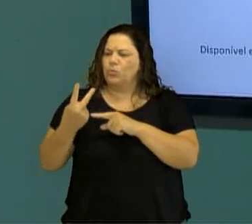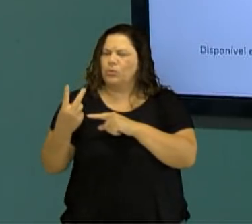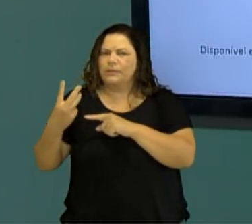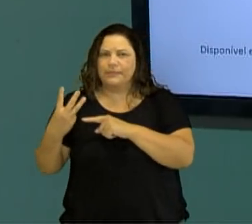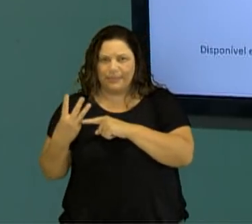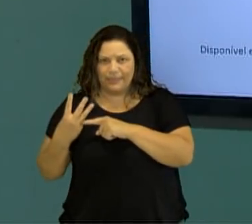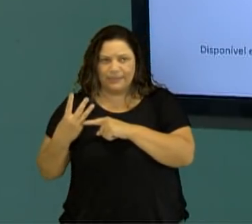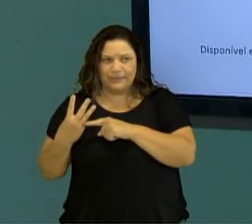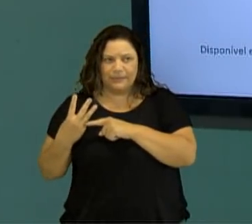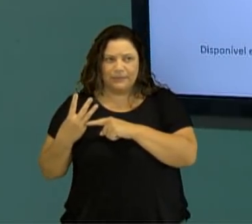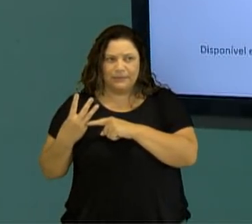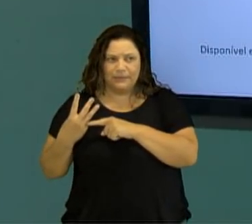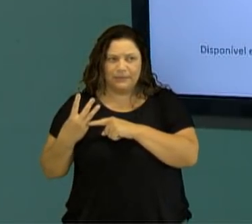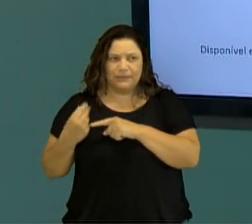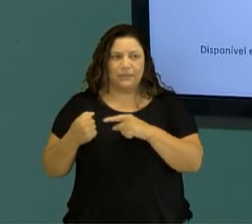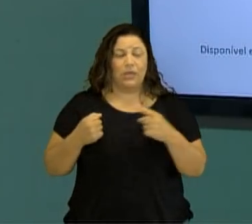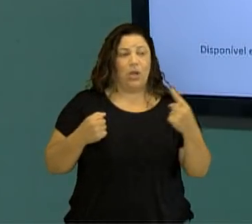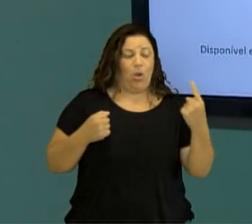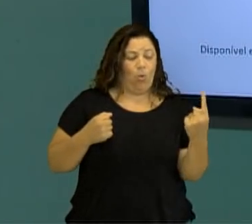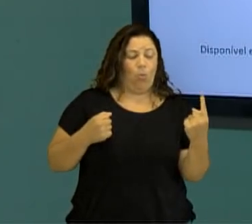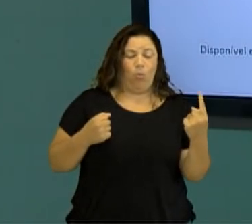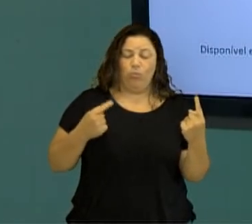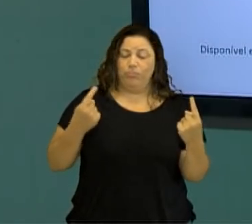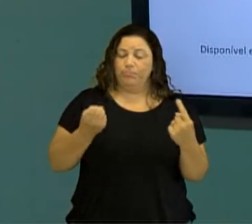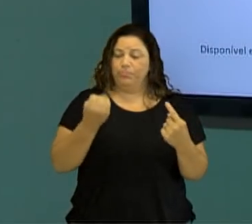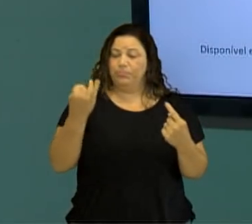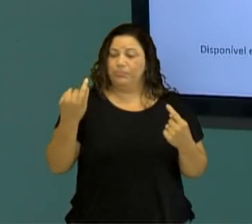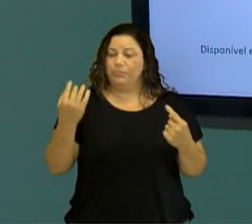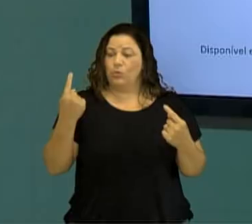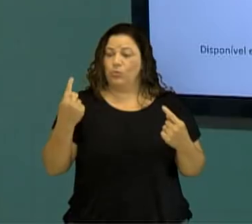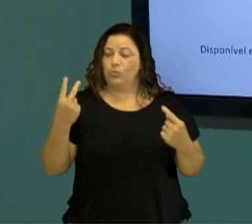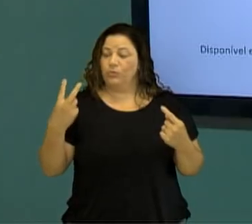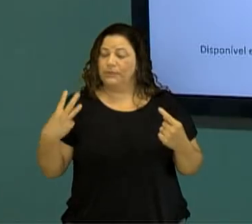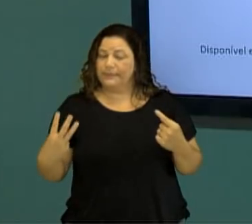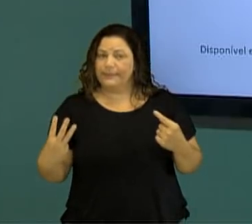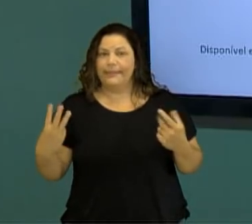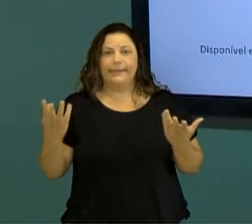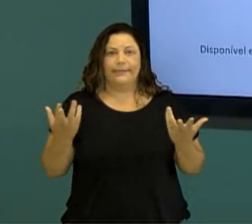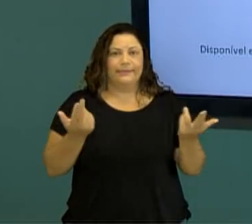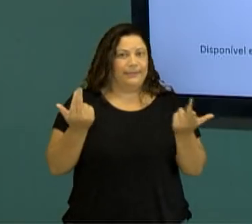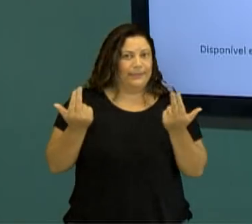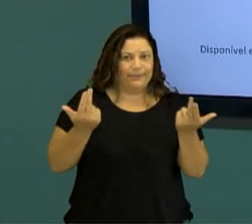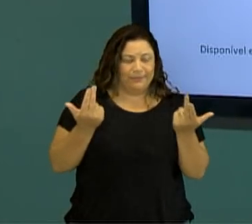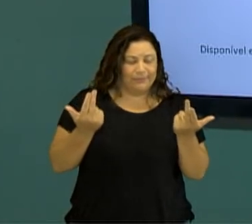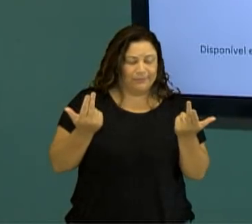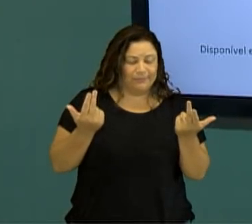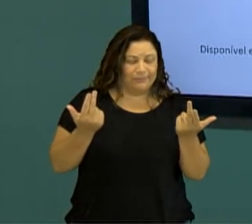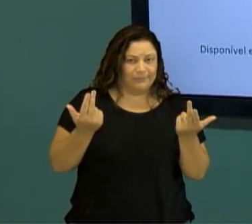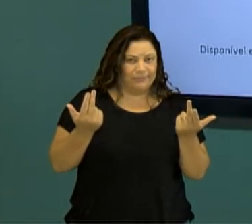Quantos elétrons eu tenho? 1, 2, 3. Em equilíbrio. É um átomo neutro.